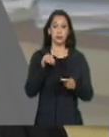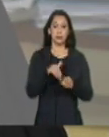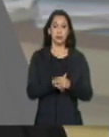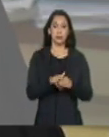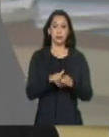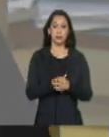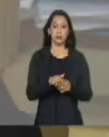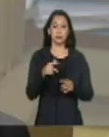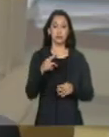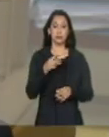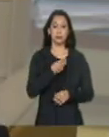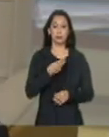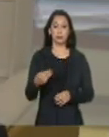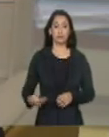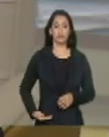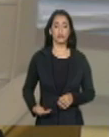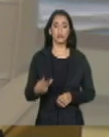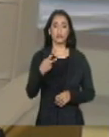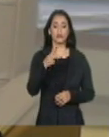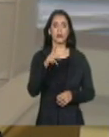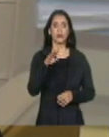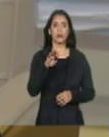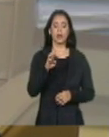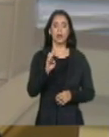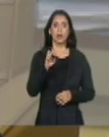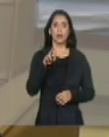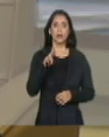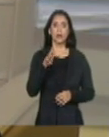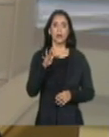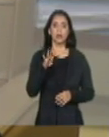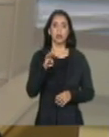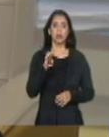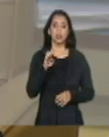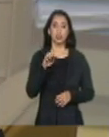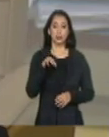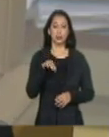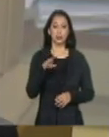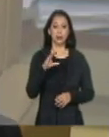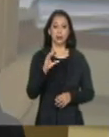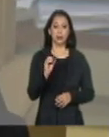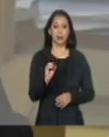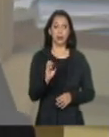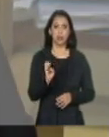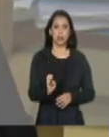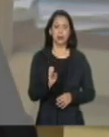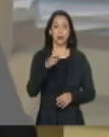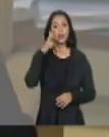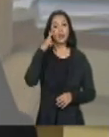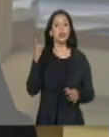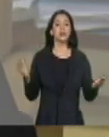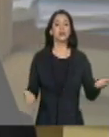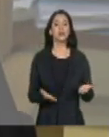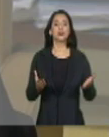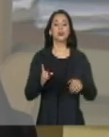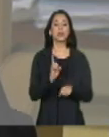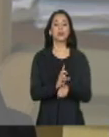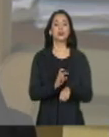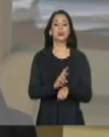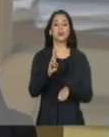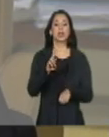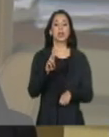Pertence, e veja o festival de abusos em que isso se transformou hoje, com os piques. A doutora Raquel, que já